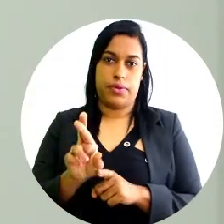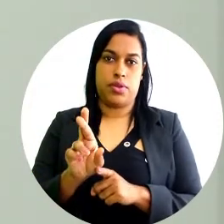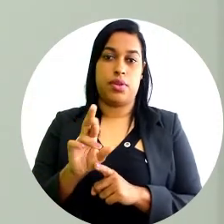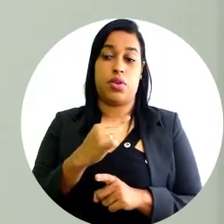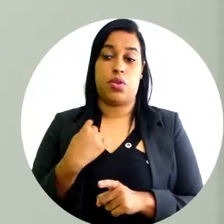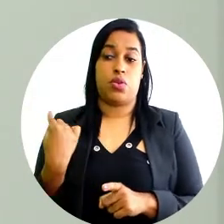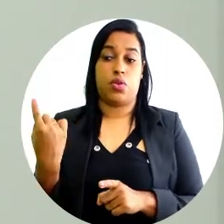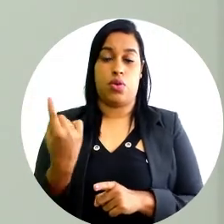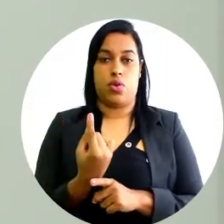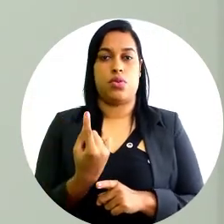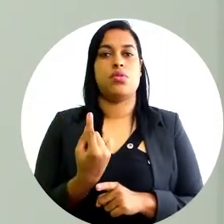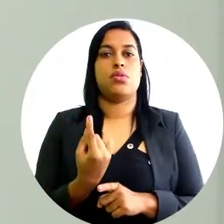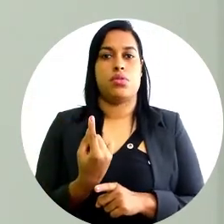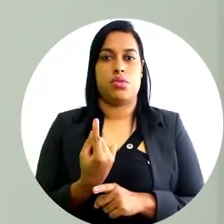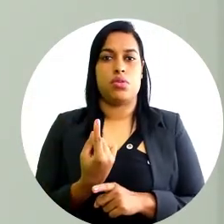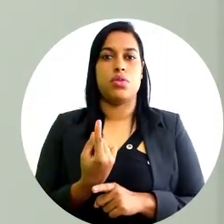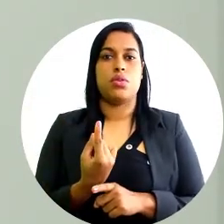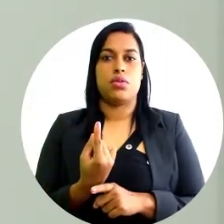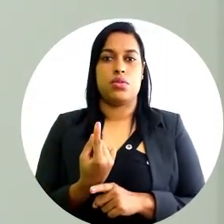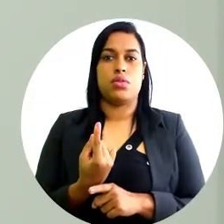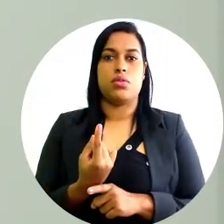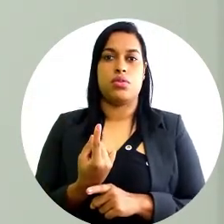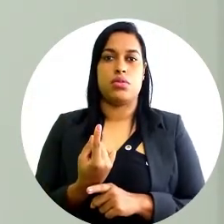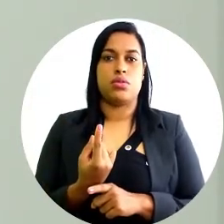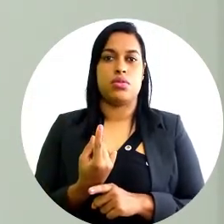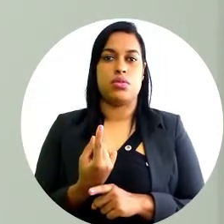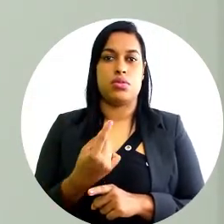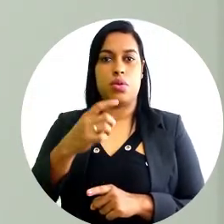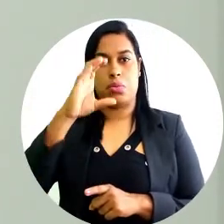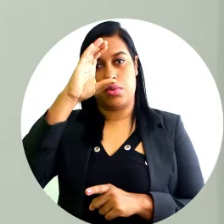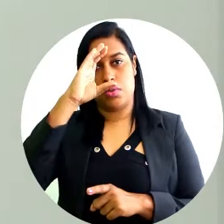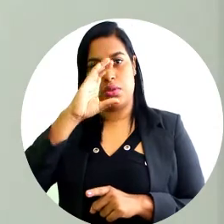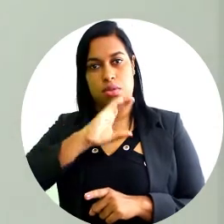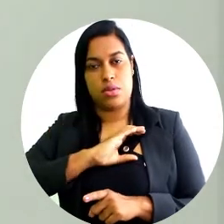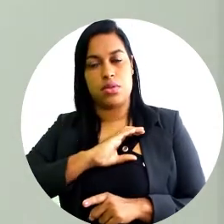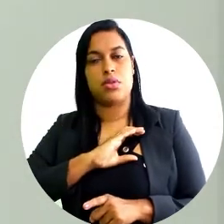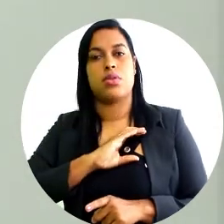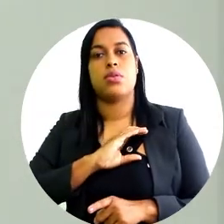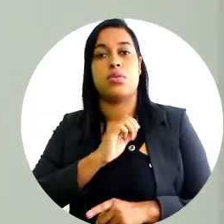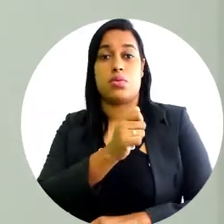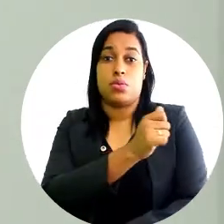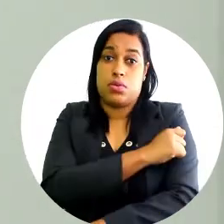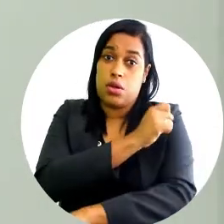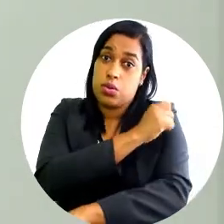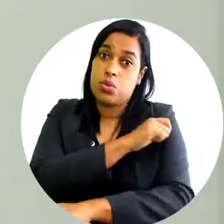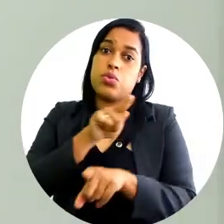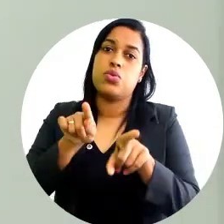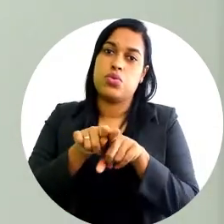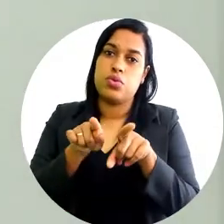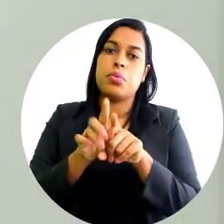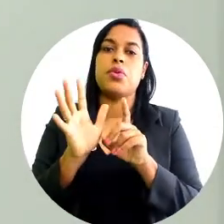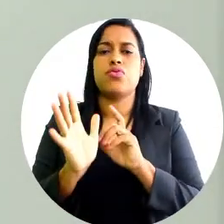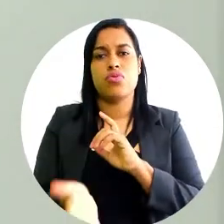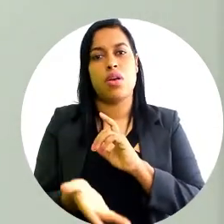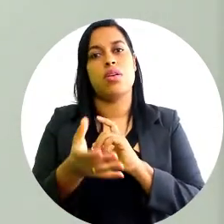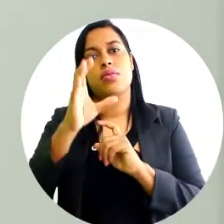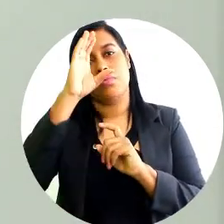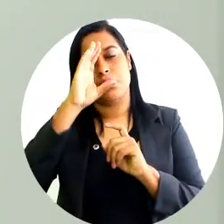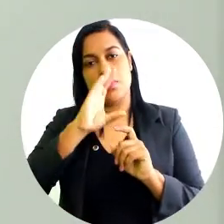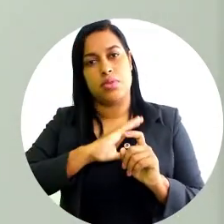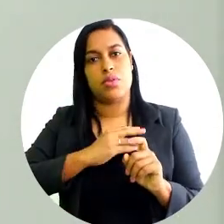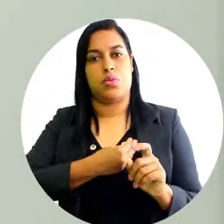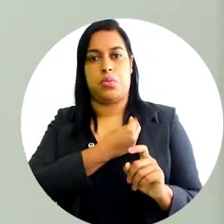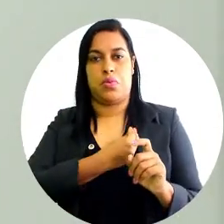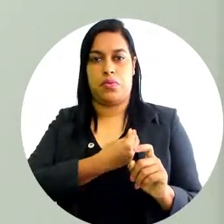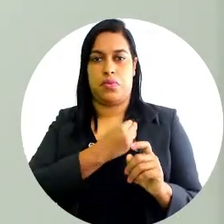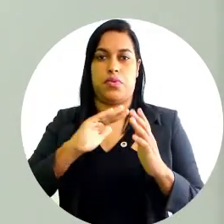E nós, como atuais cidadãos, e os alunos, já cidadãos também na